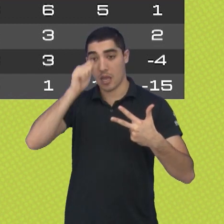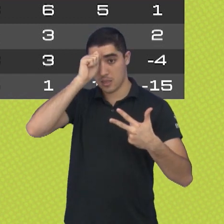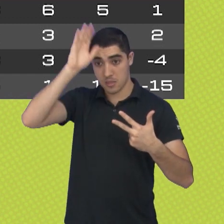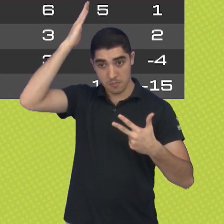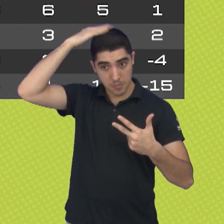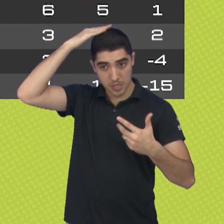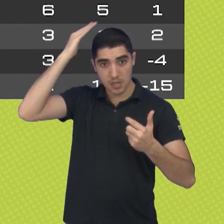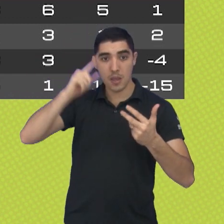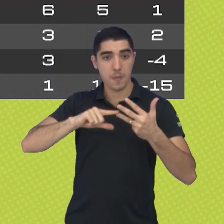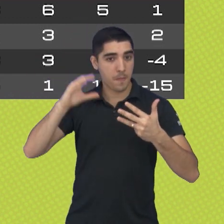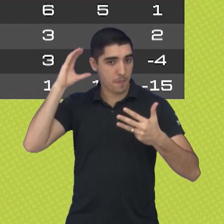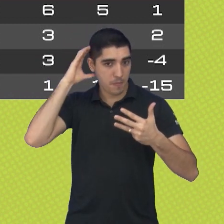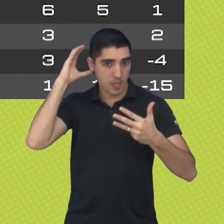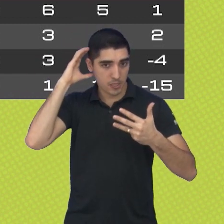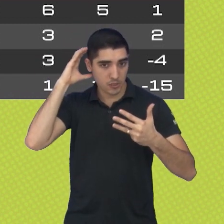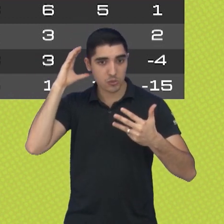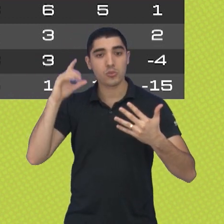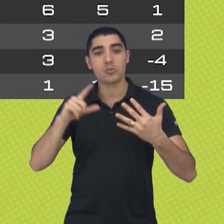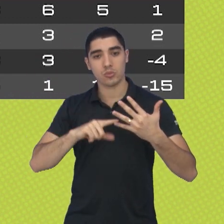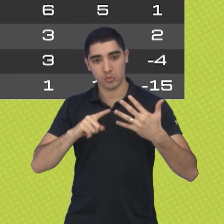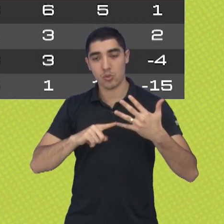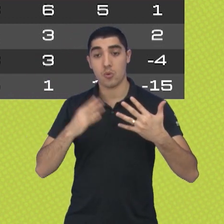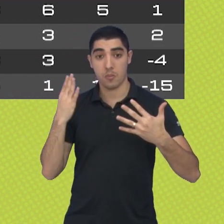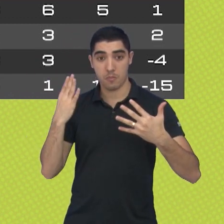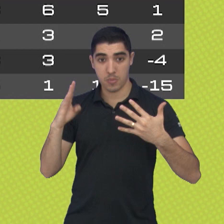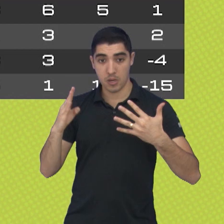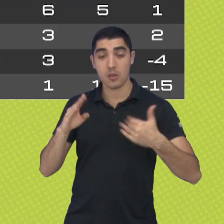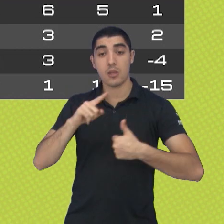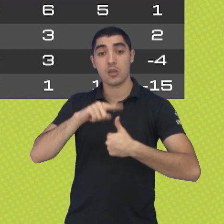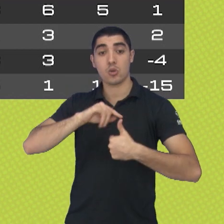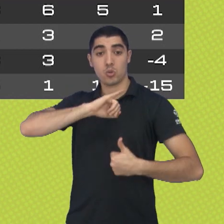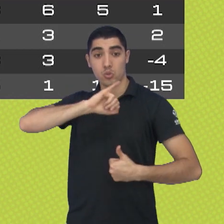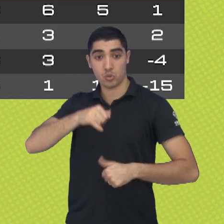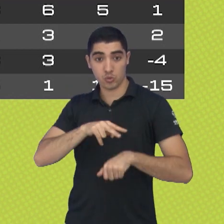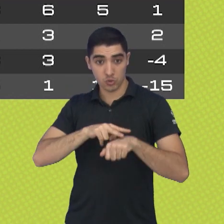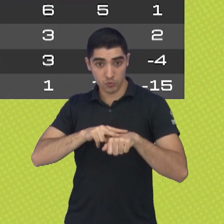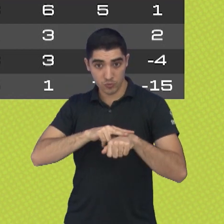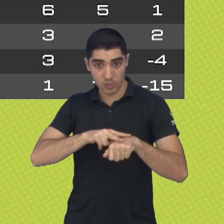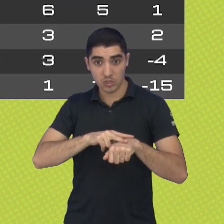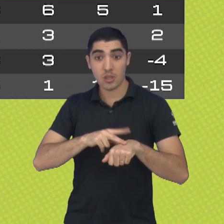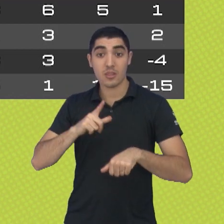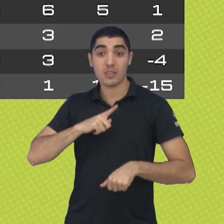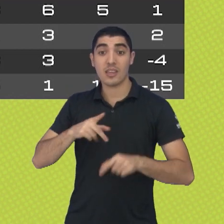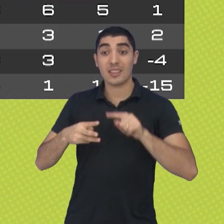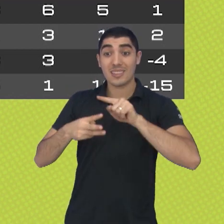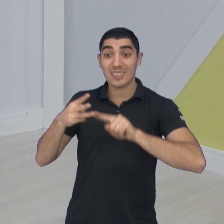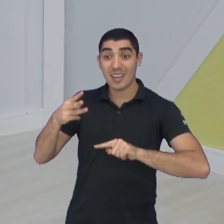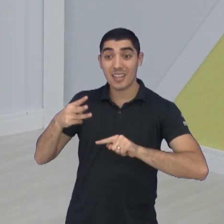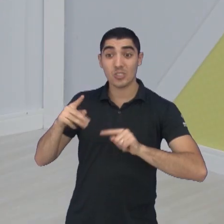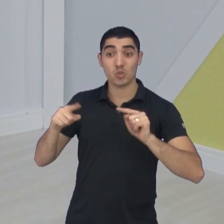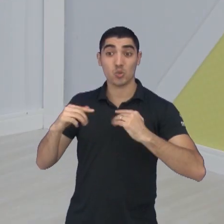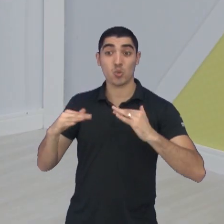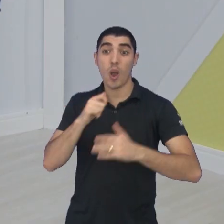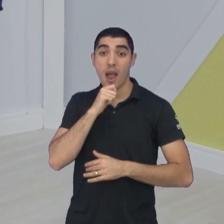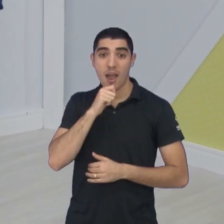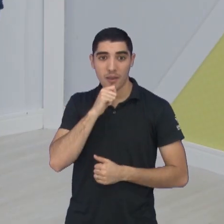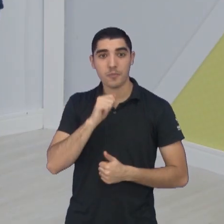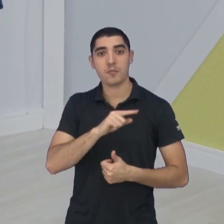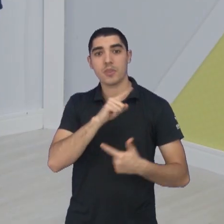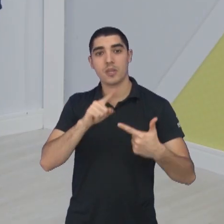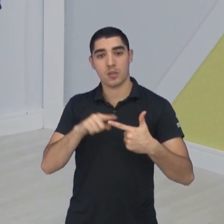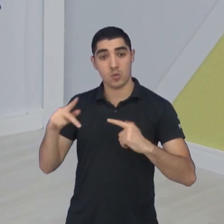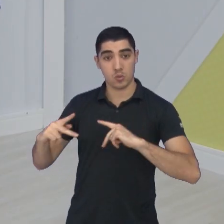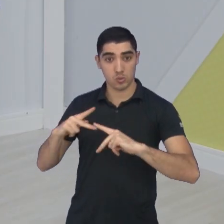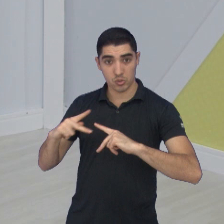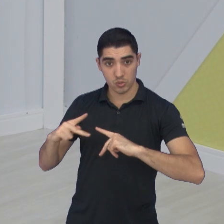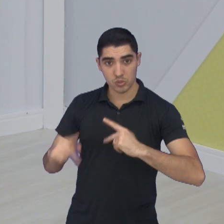Minas Brasília na 5ª, e o Juventude, como o Brunão falou, tem 3 jogos a menos em relação à maioria dos clubes aí. O São José lá na 7ª posição